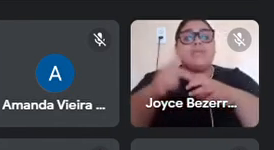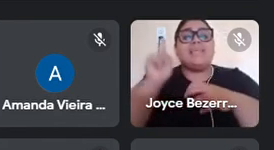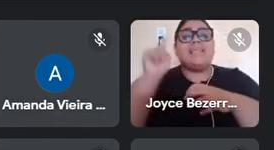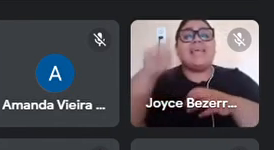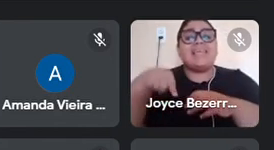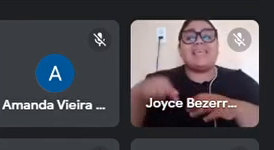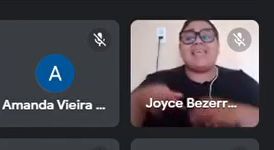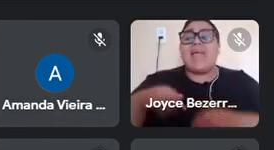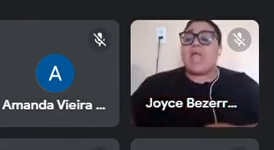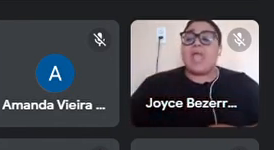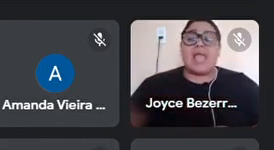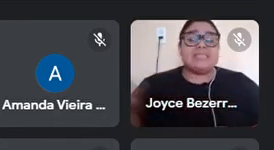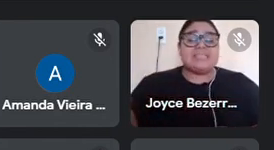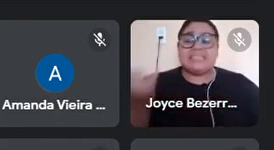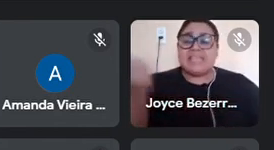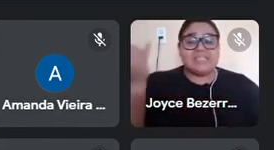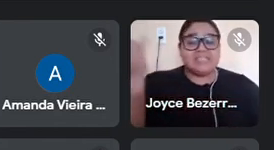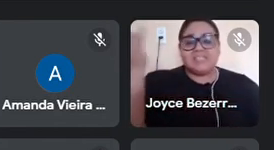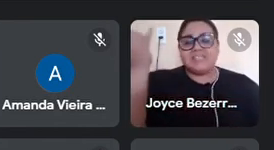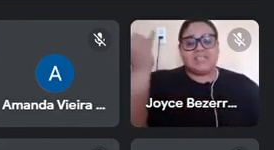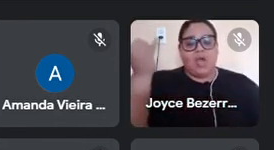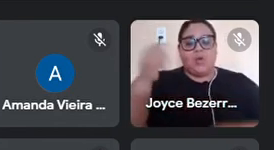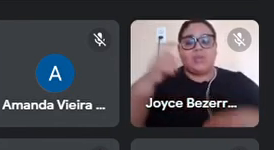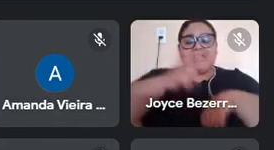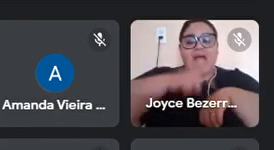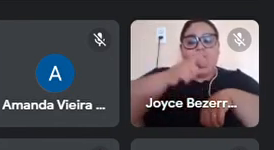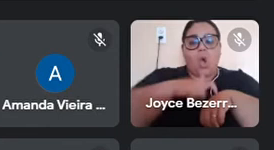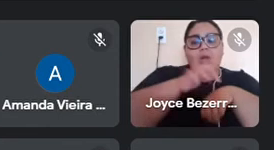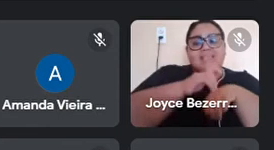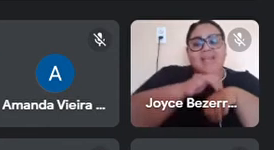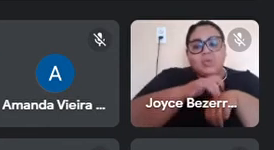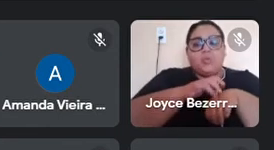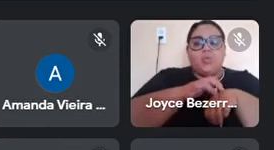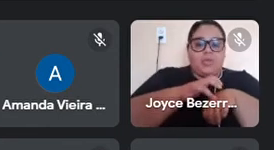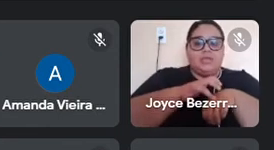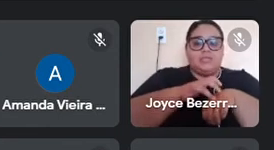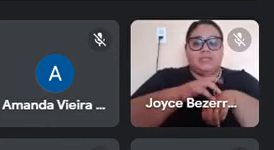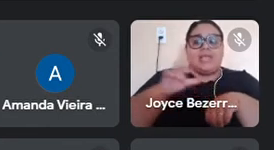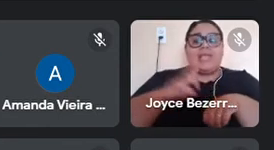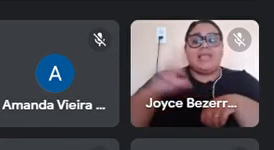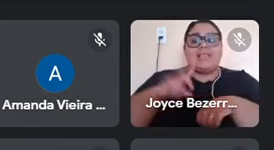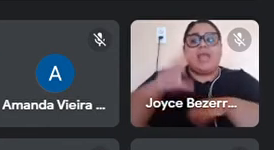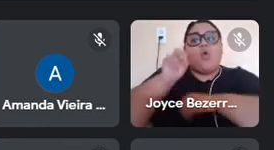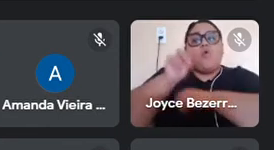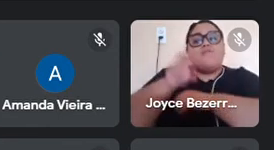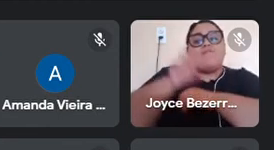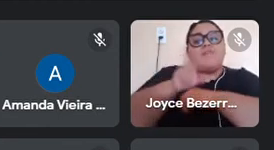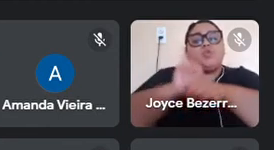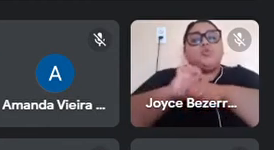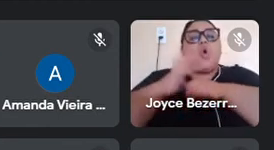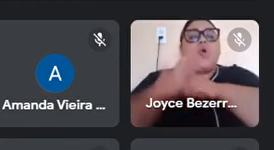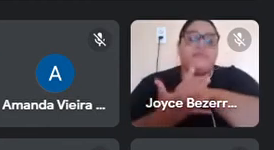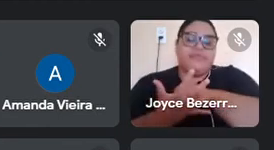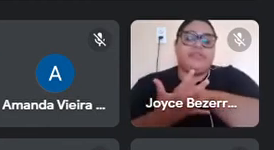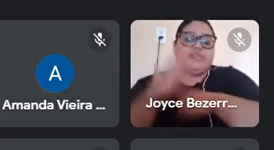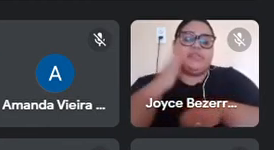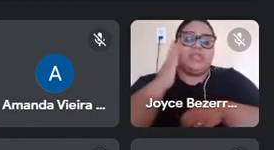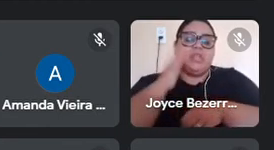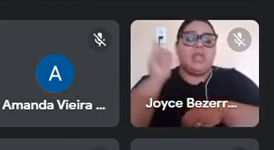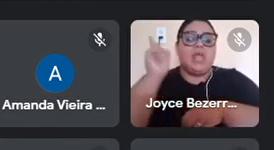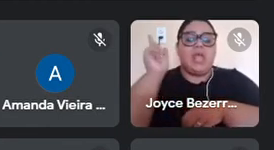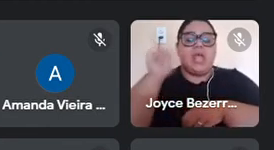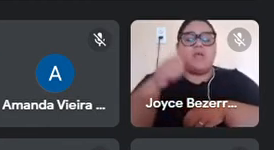essencial para a infecção, para a virulência de vírus COVID, certo? A proteína,